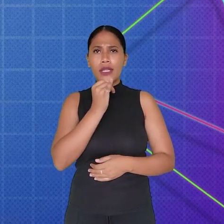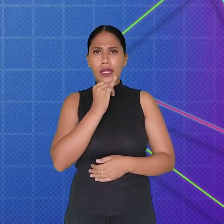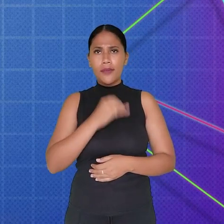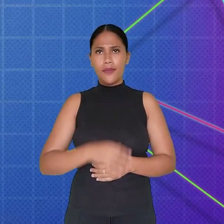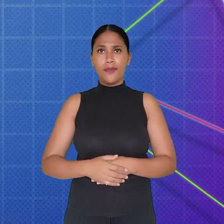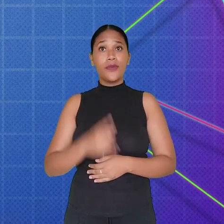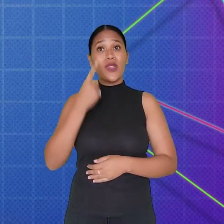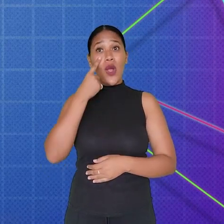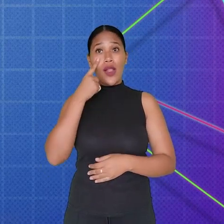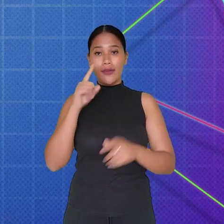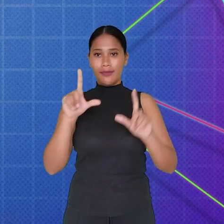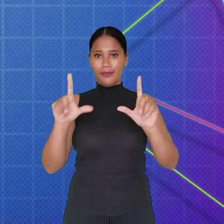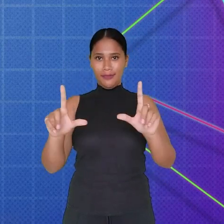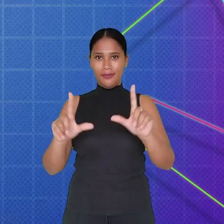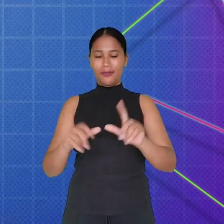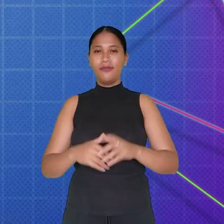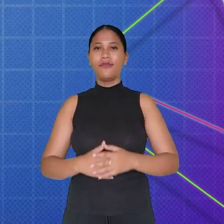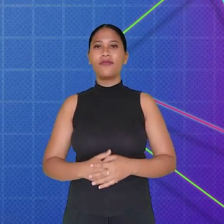abaixo.